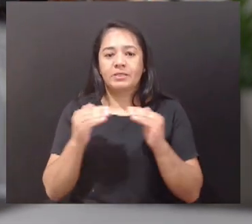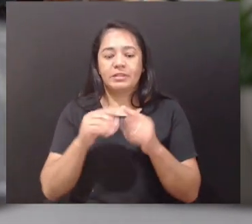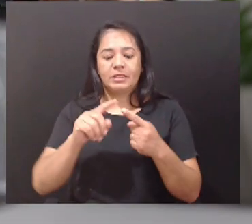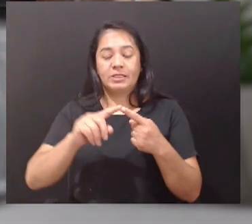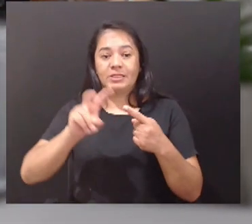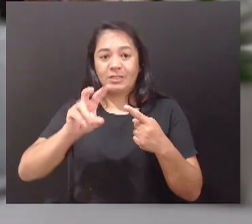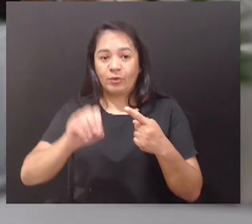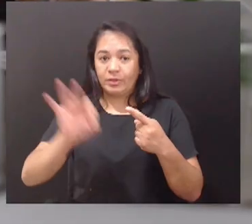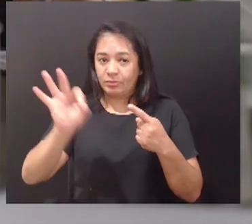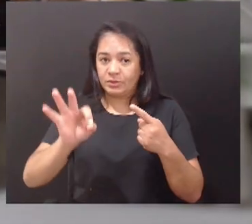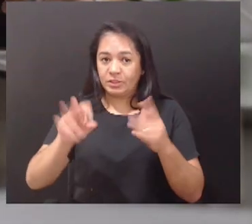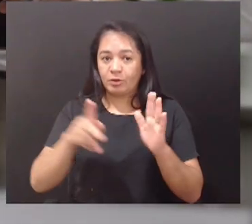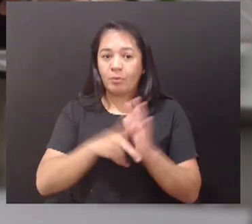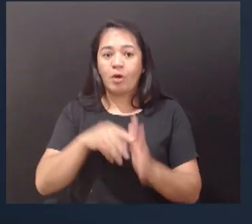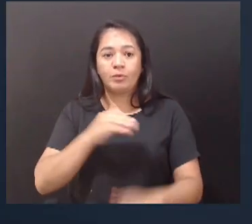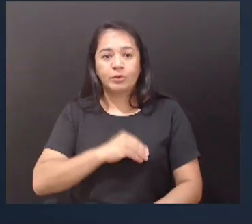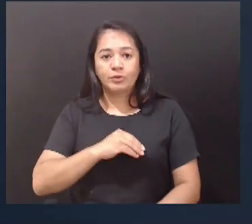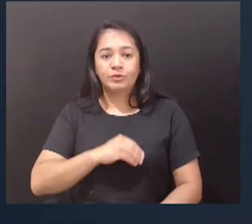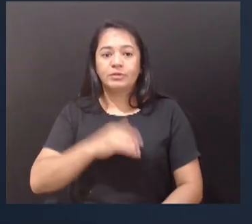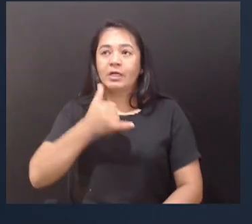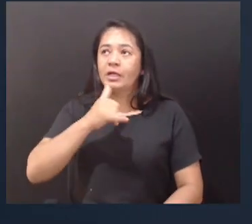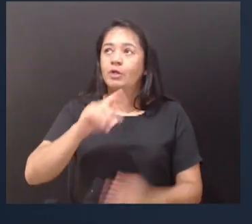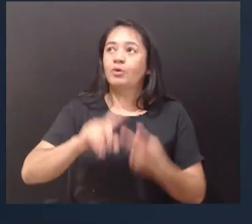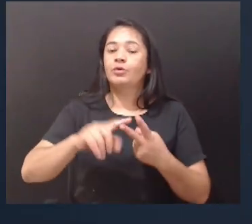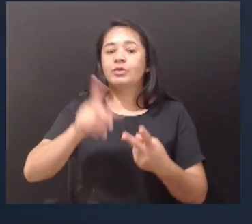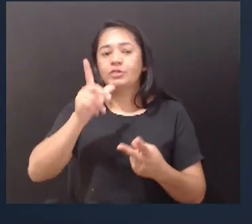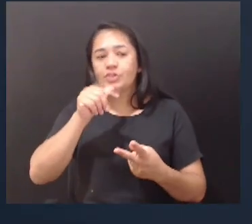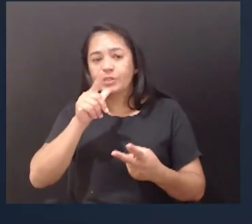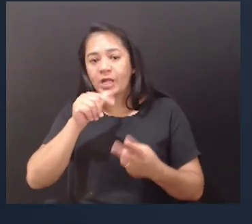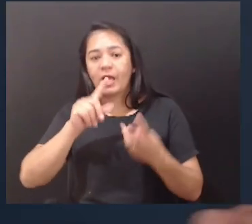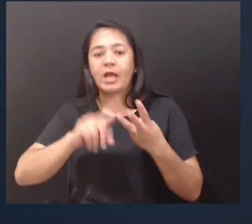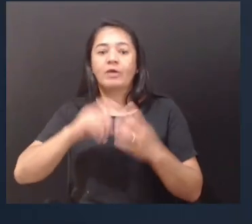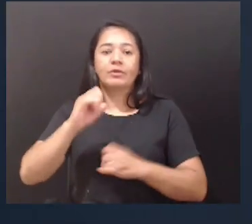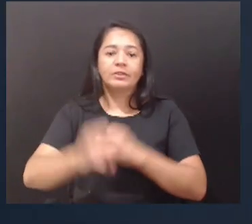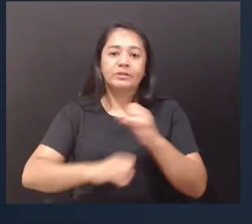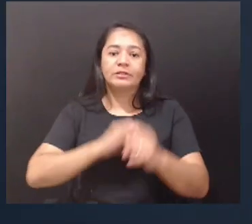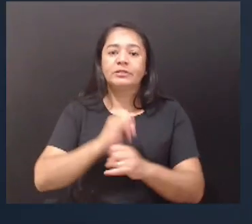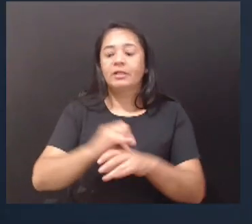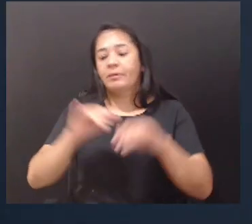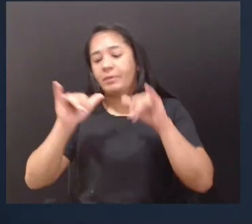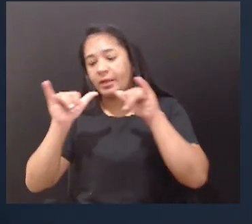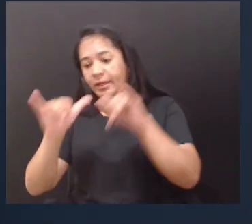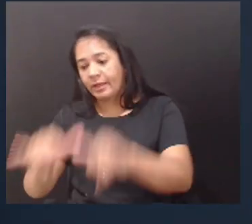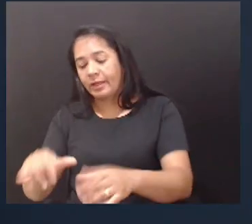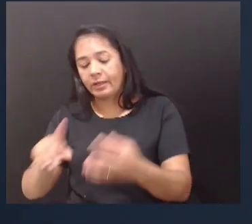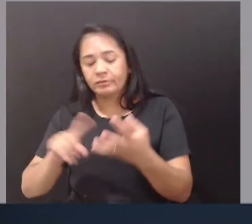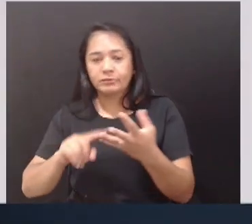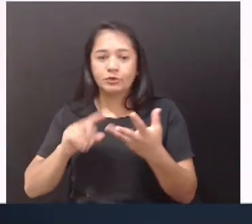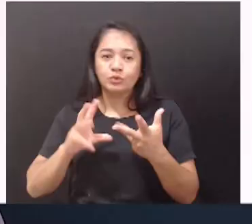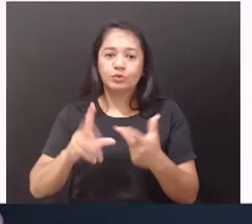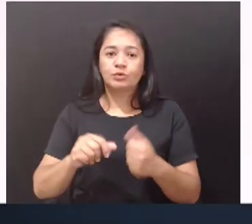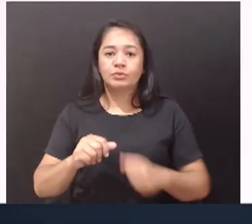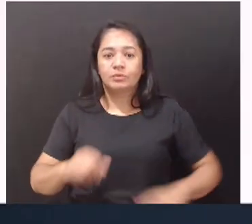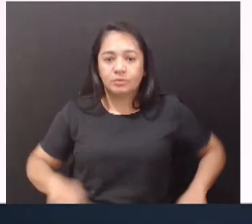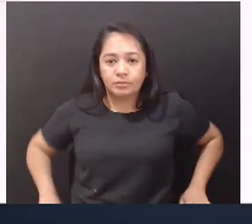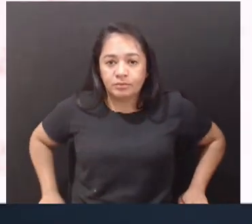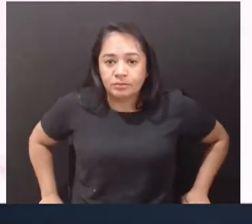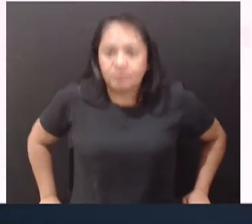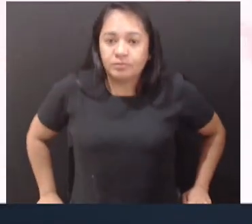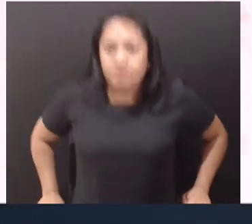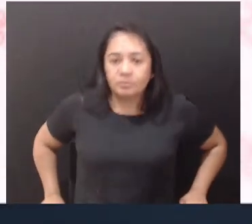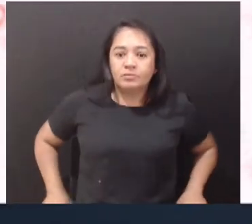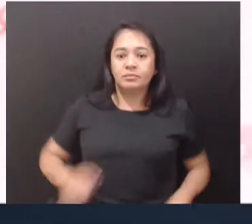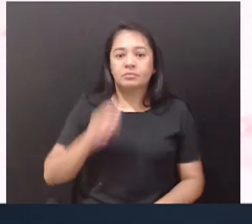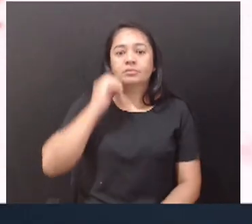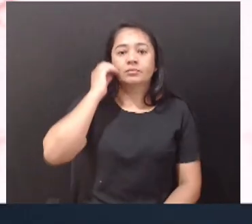dela. Por exemplo, conta de luz, conta de energia, mercado, combustível, todas essas coisas. Todas essas coisas que realmente são coisas que ela está pagando